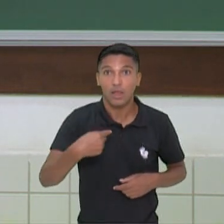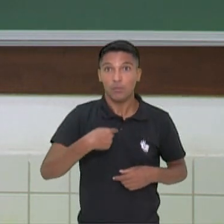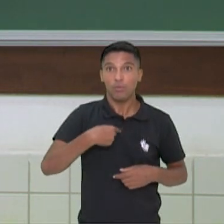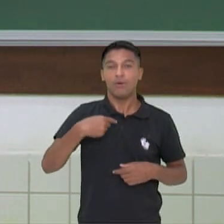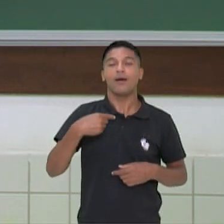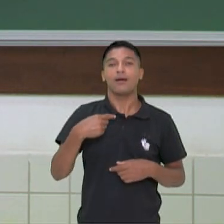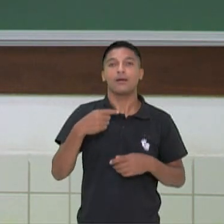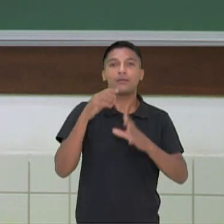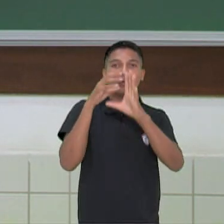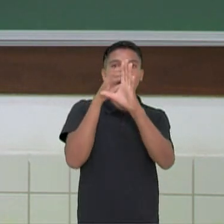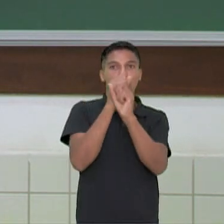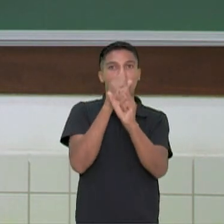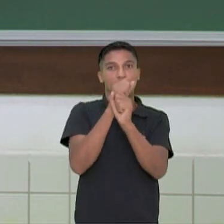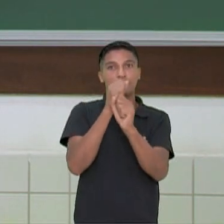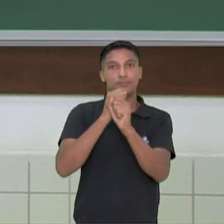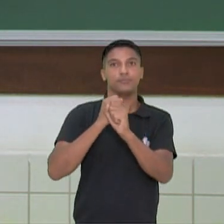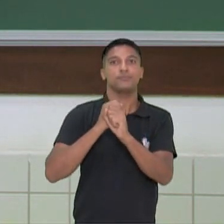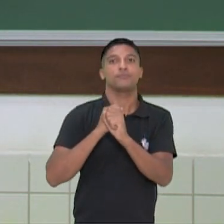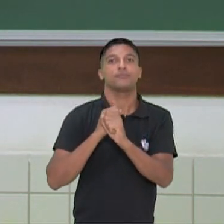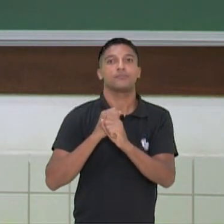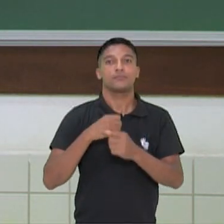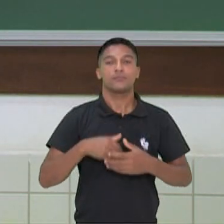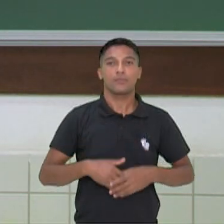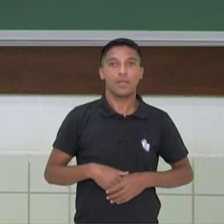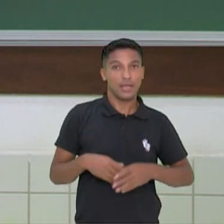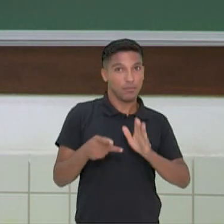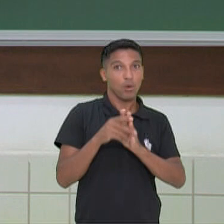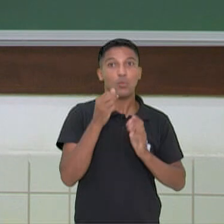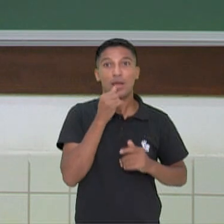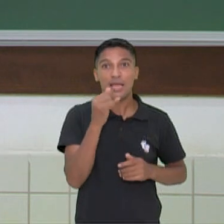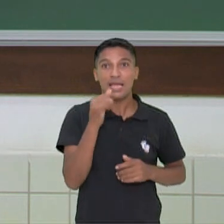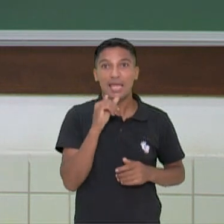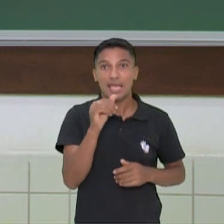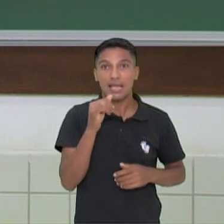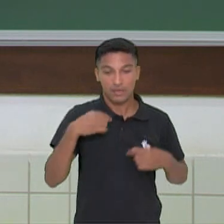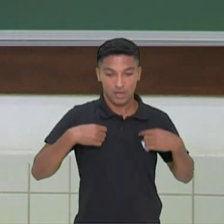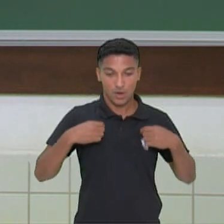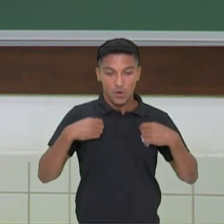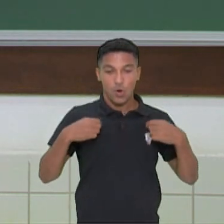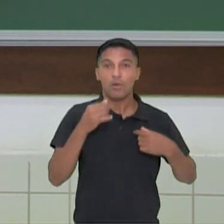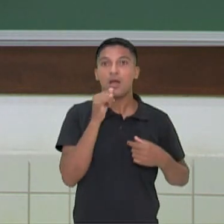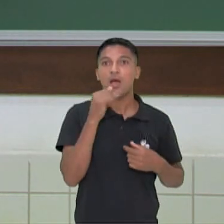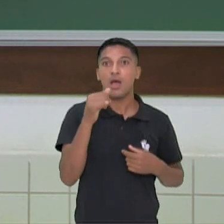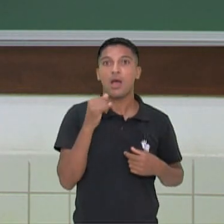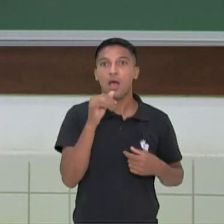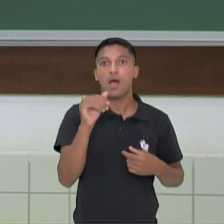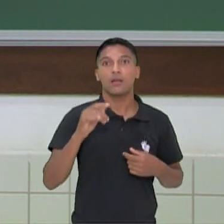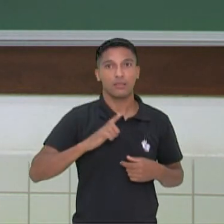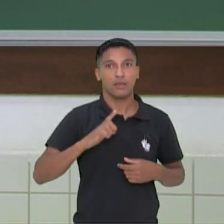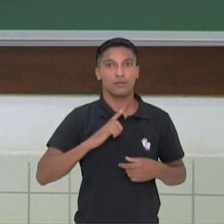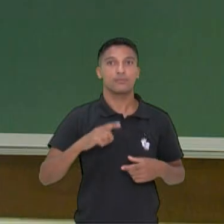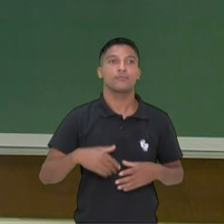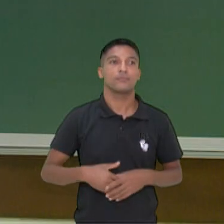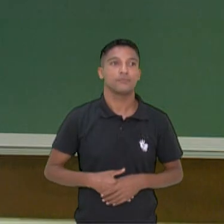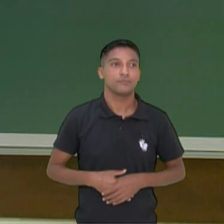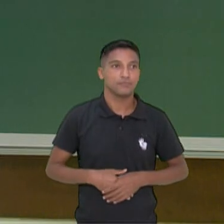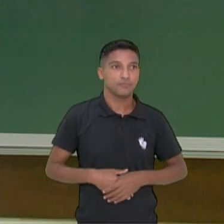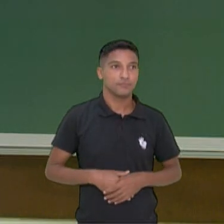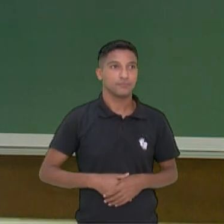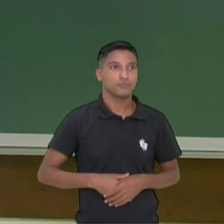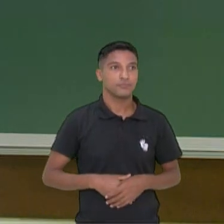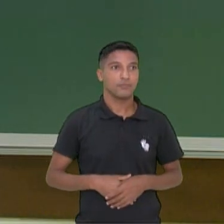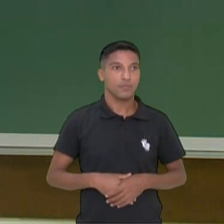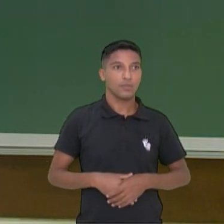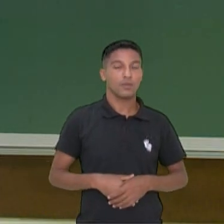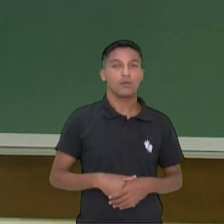funciona a contagem dos pontos né um sistema eletrônico para contar os pontos e agora vamos ver um